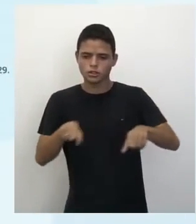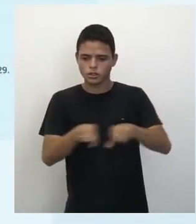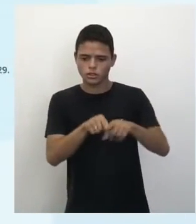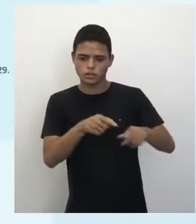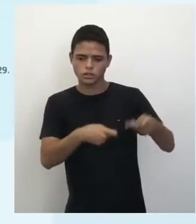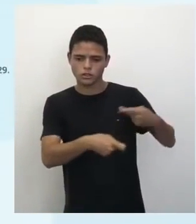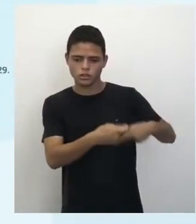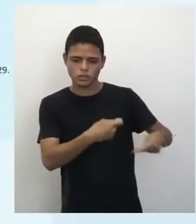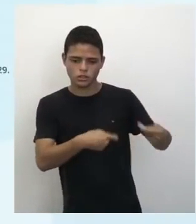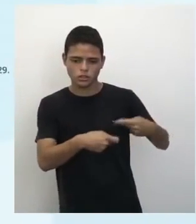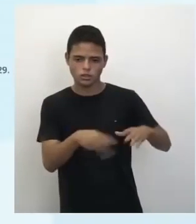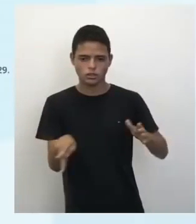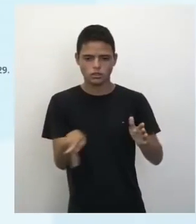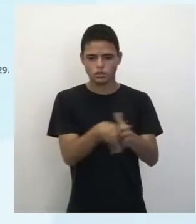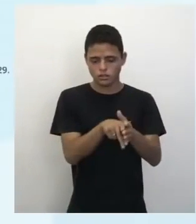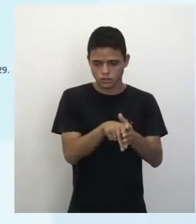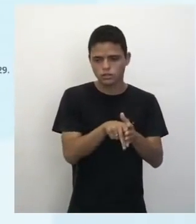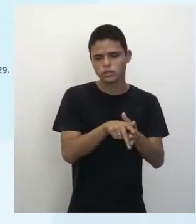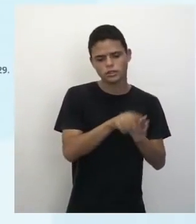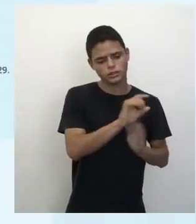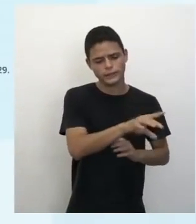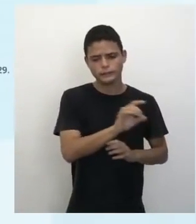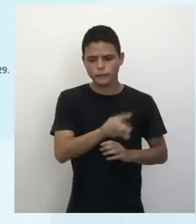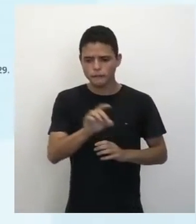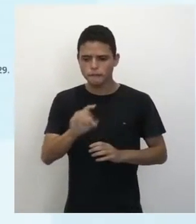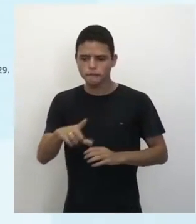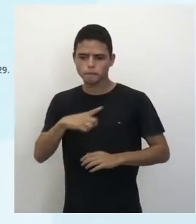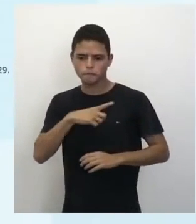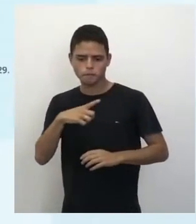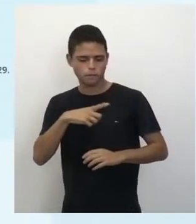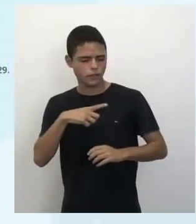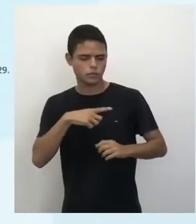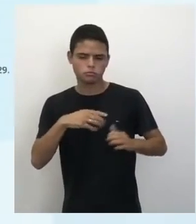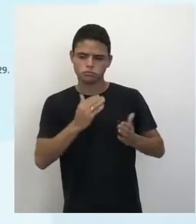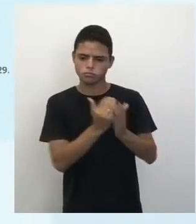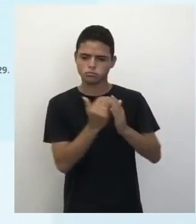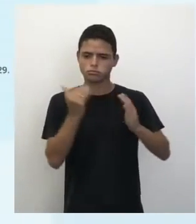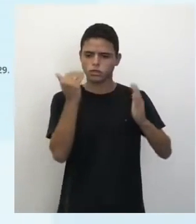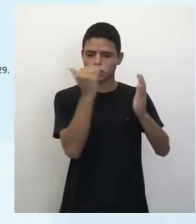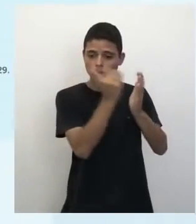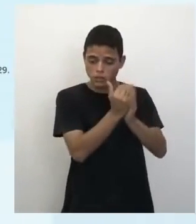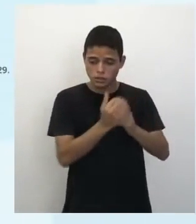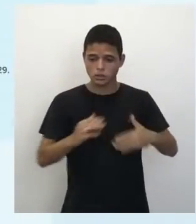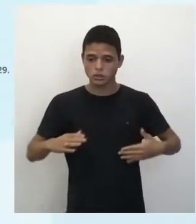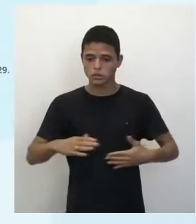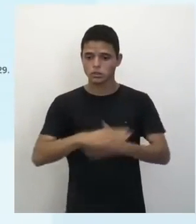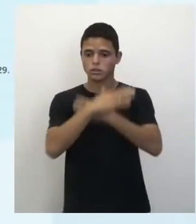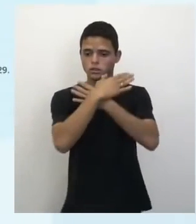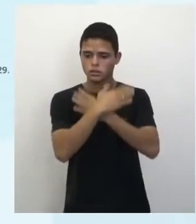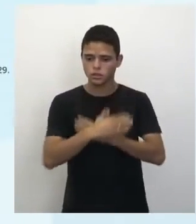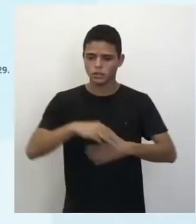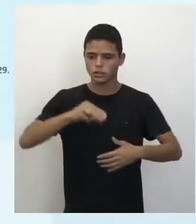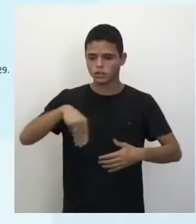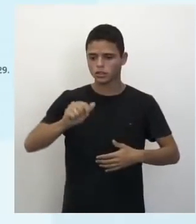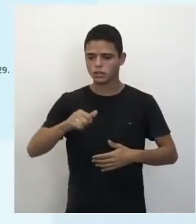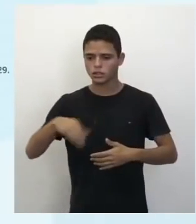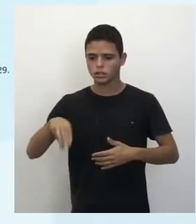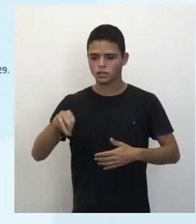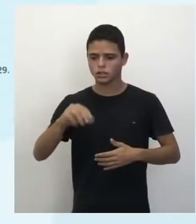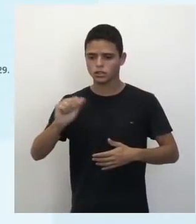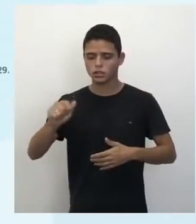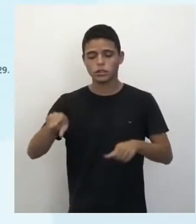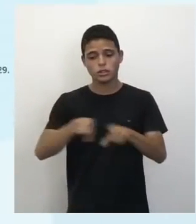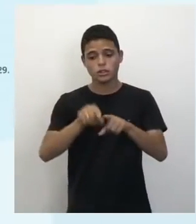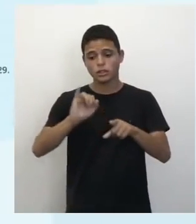administrativos próprios. Dentre esses povos, destacam-se os incas, maias e astecas.